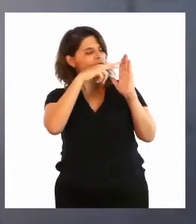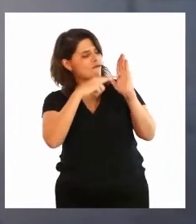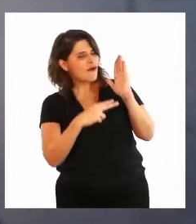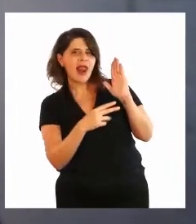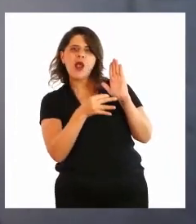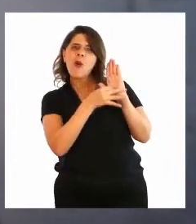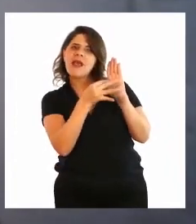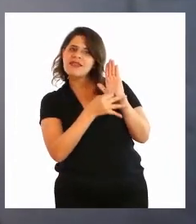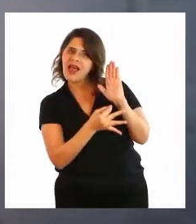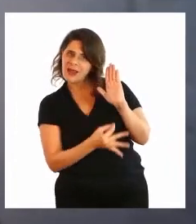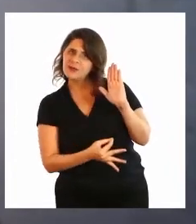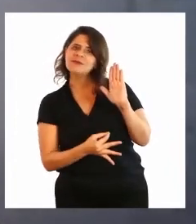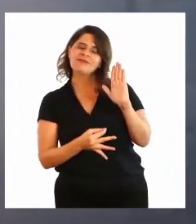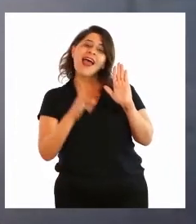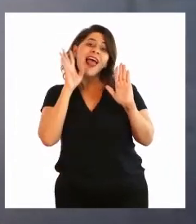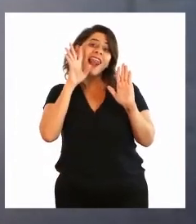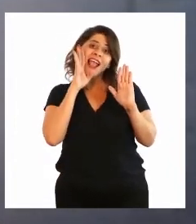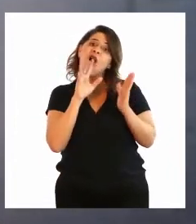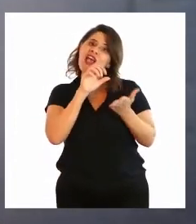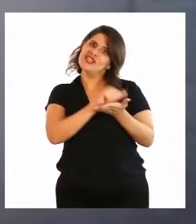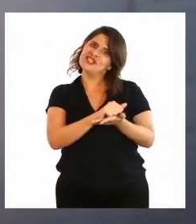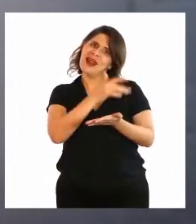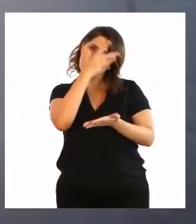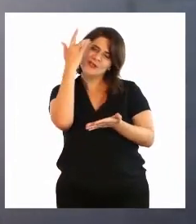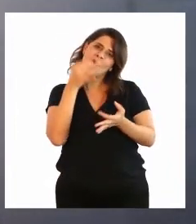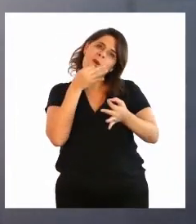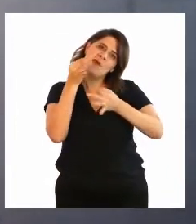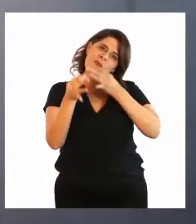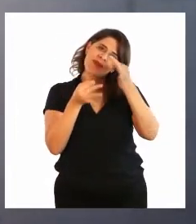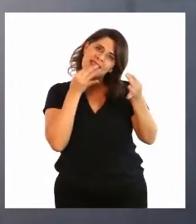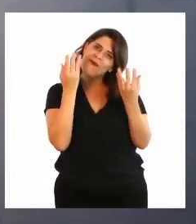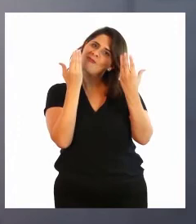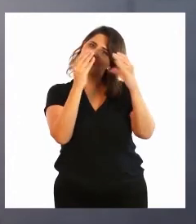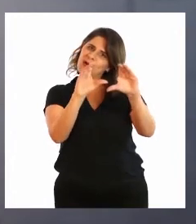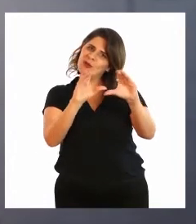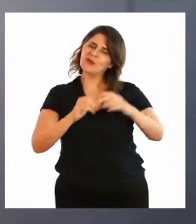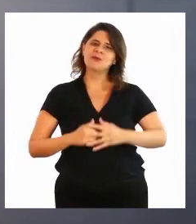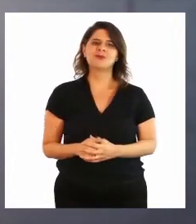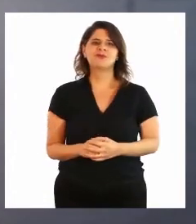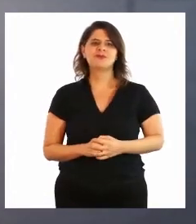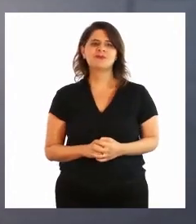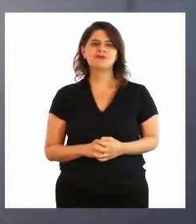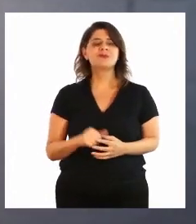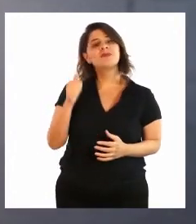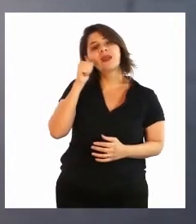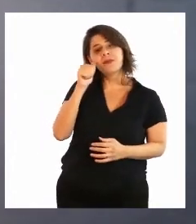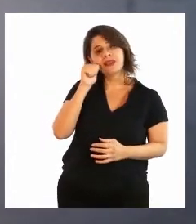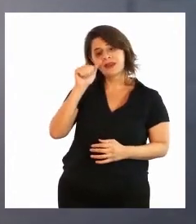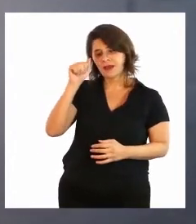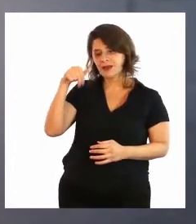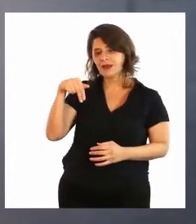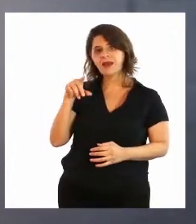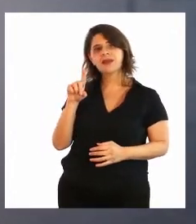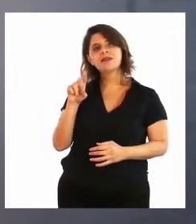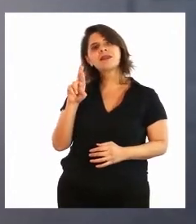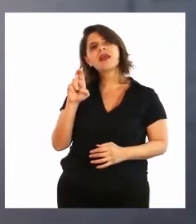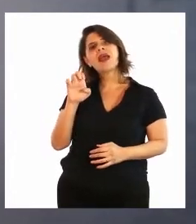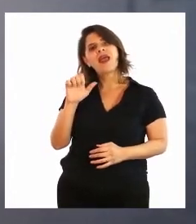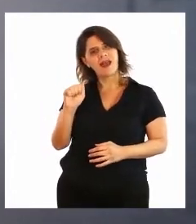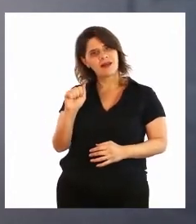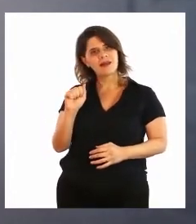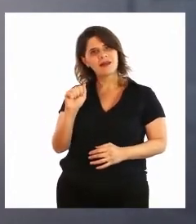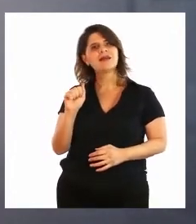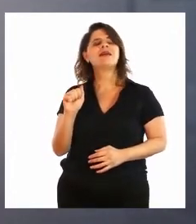comentários, que é legal registrar também. A Andrea de Moraes Camargo